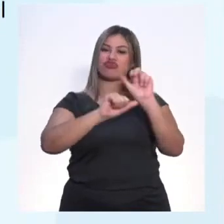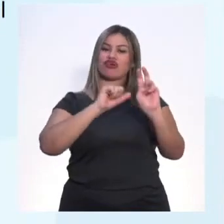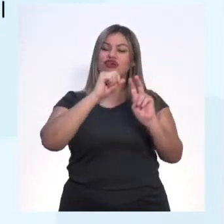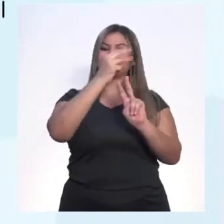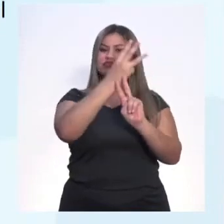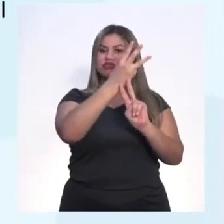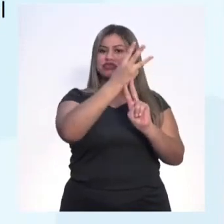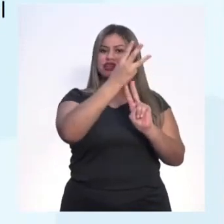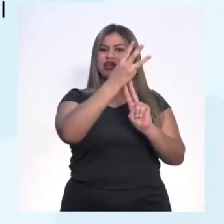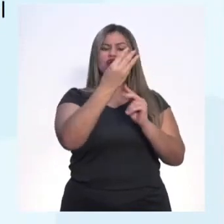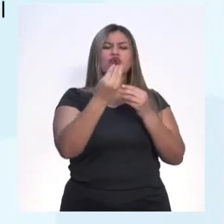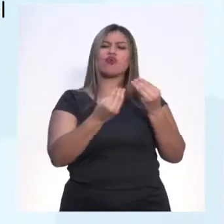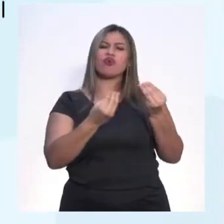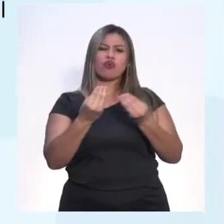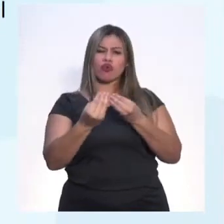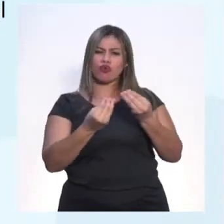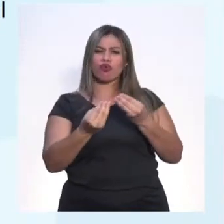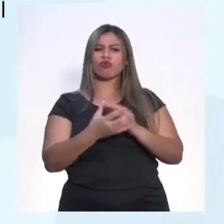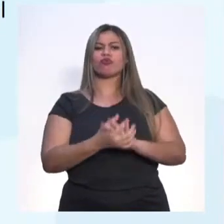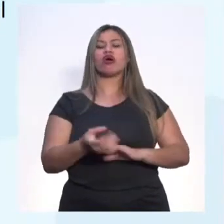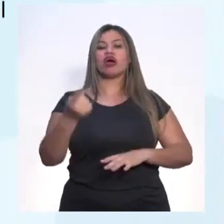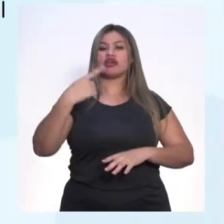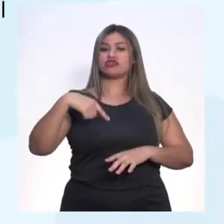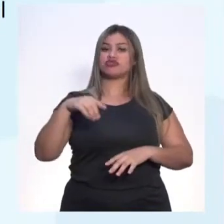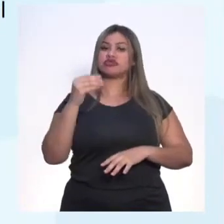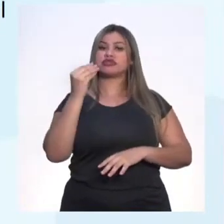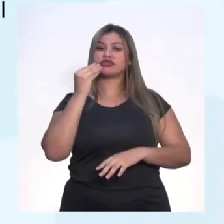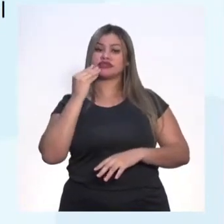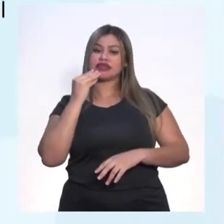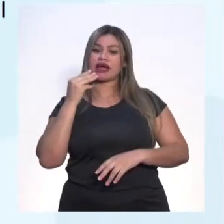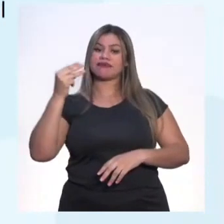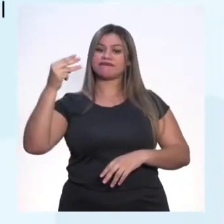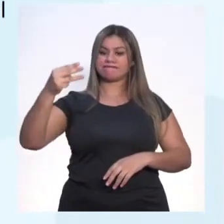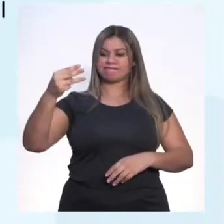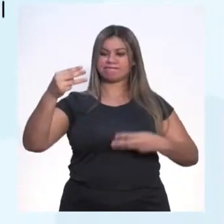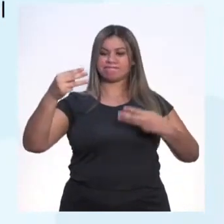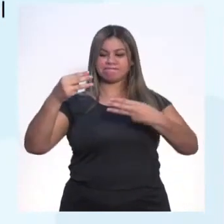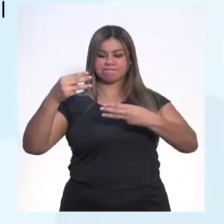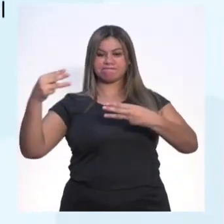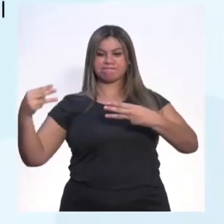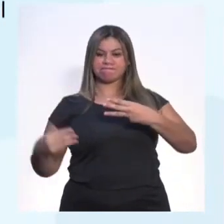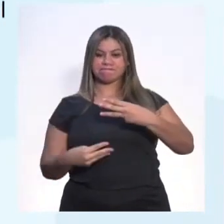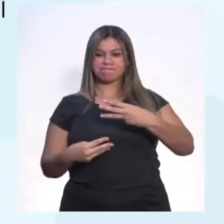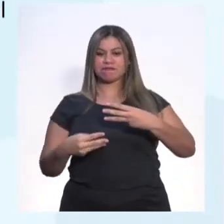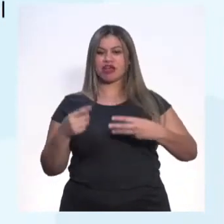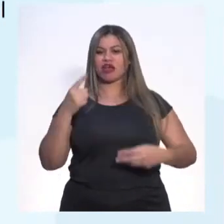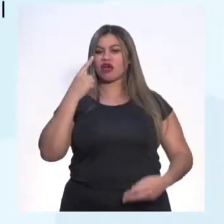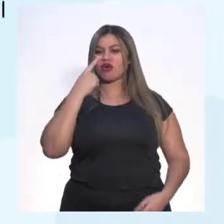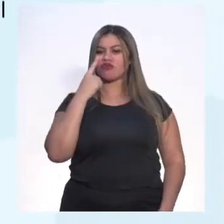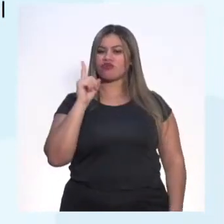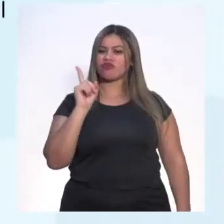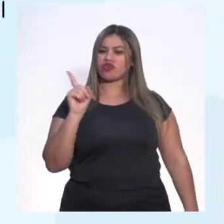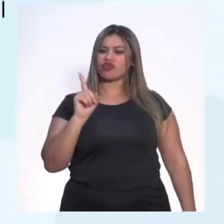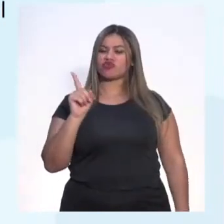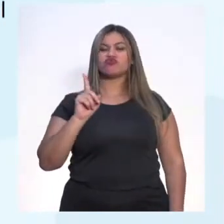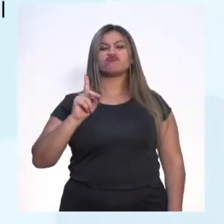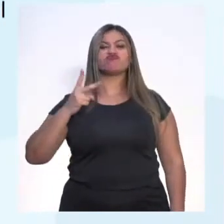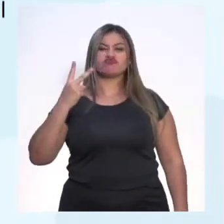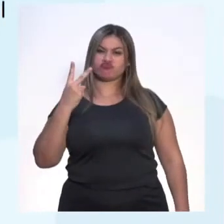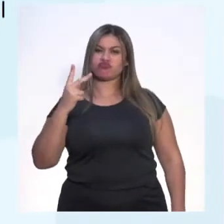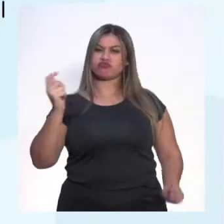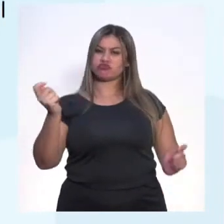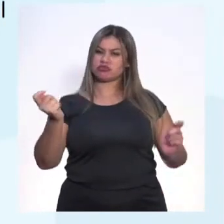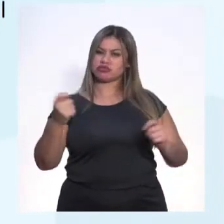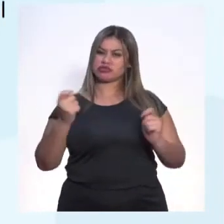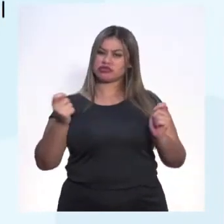é 3? Eu vou tentar juntar de 3 em 3. Olha, aqui dá para fazer isso com o 2.